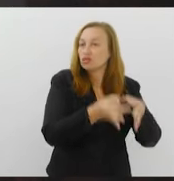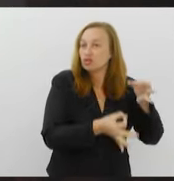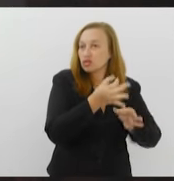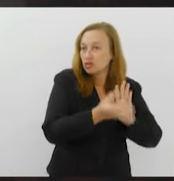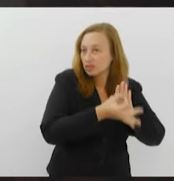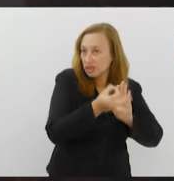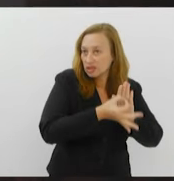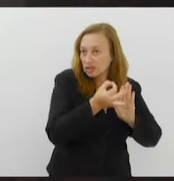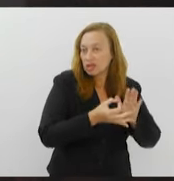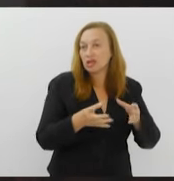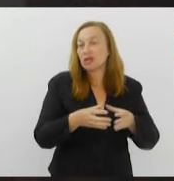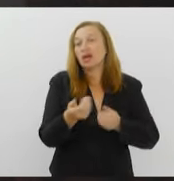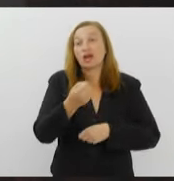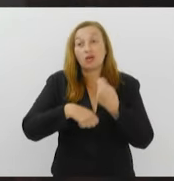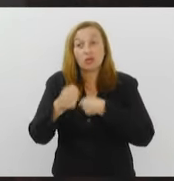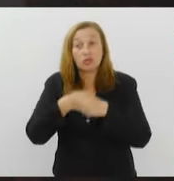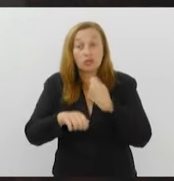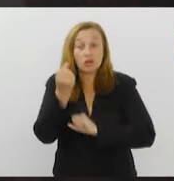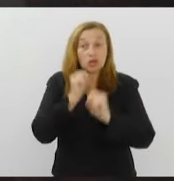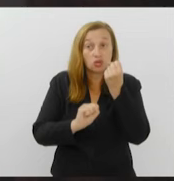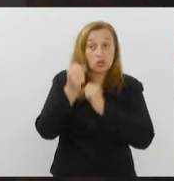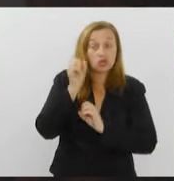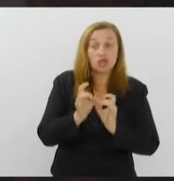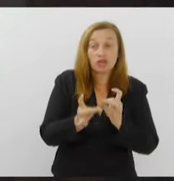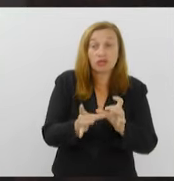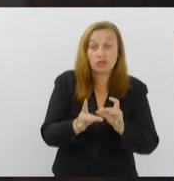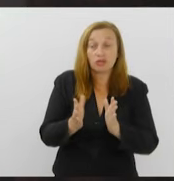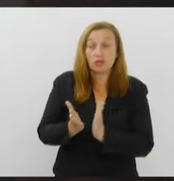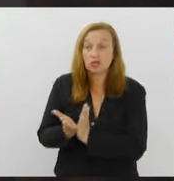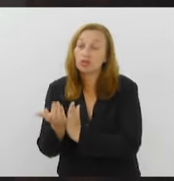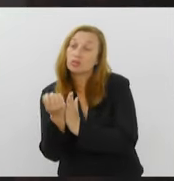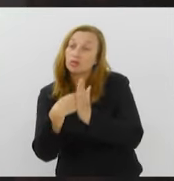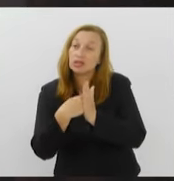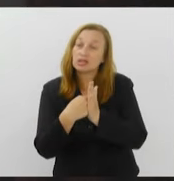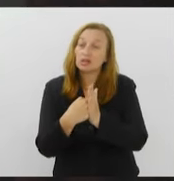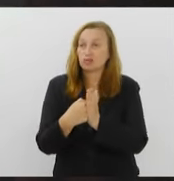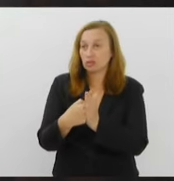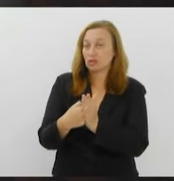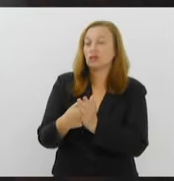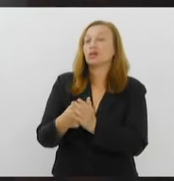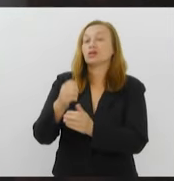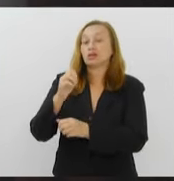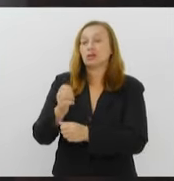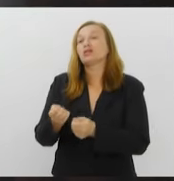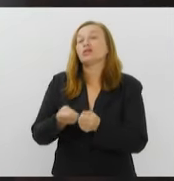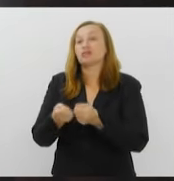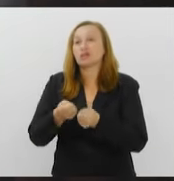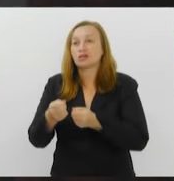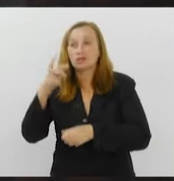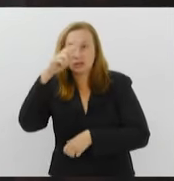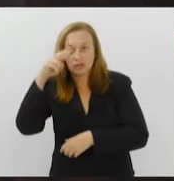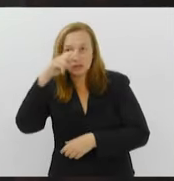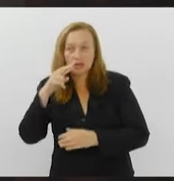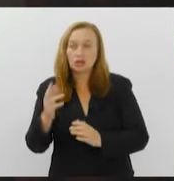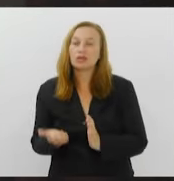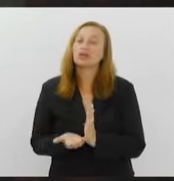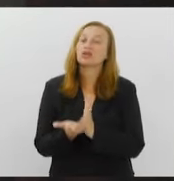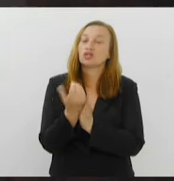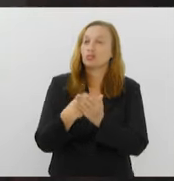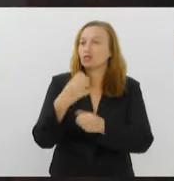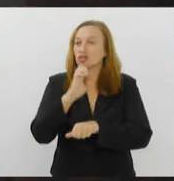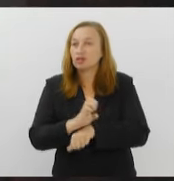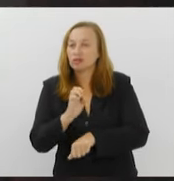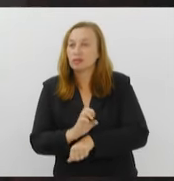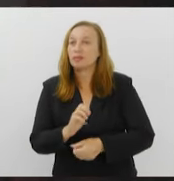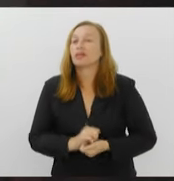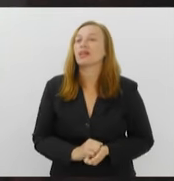Justiça, Economia, Indústria e Comércio, Tributação, Controle da Arrecadação Estadual, de Fiscalização dos Tributos Estaduais e